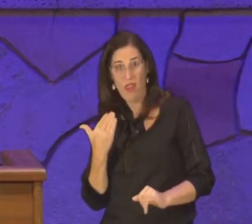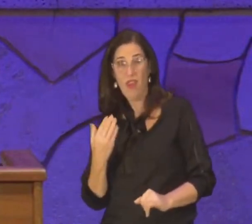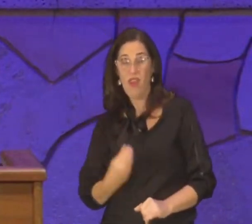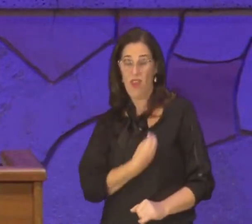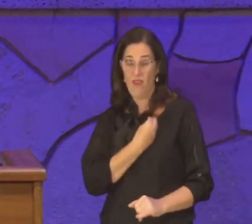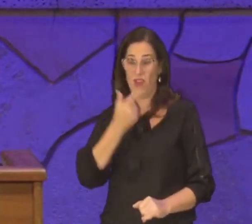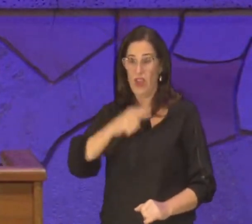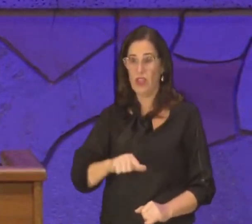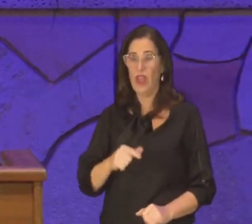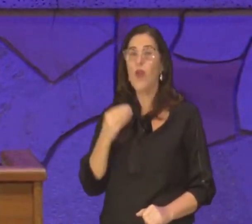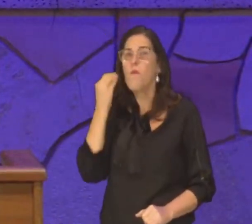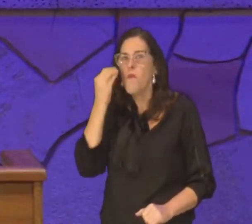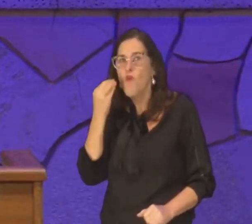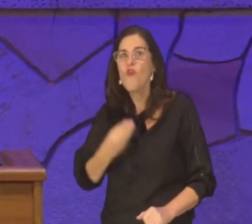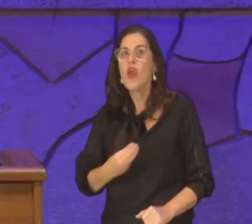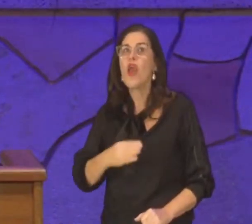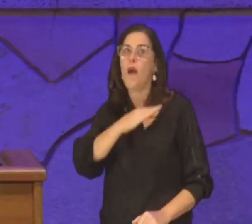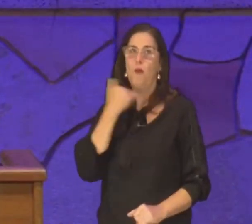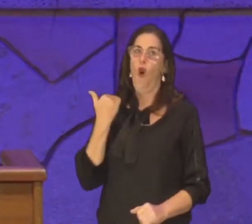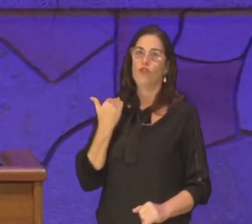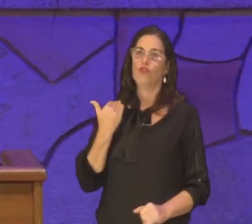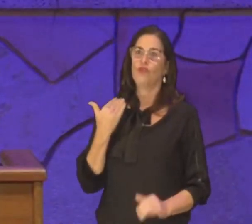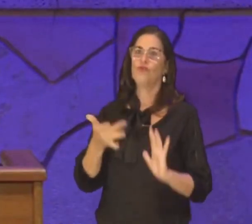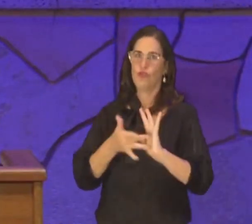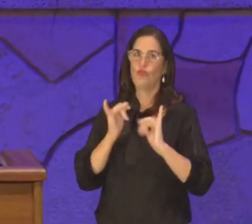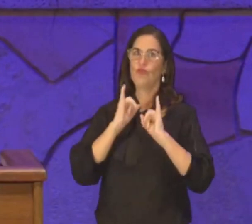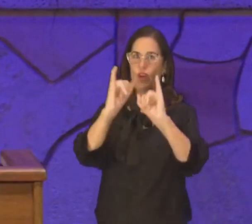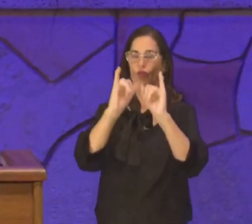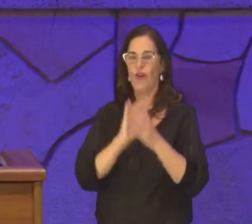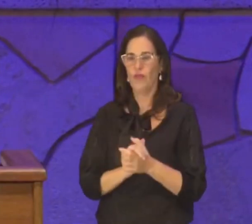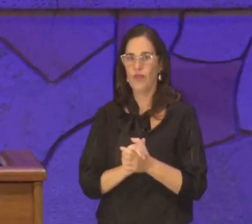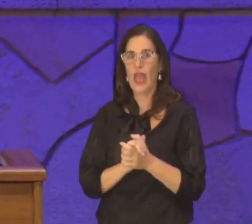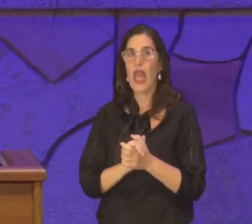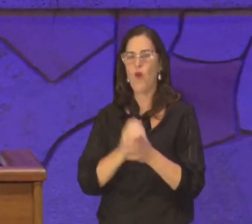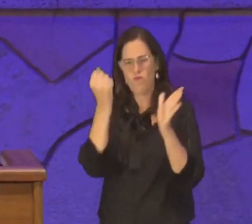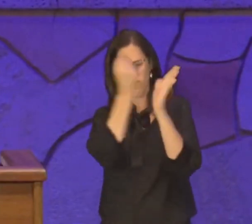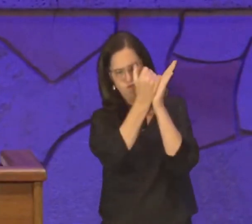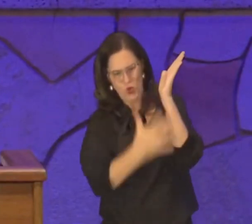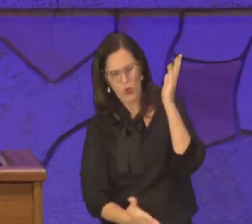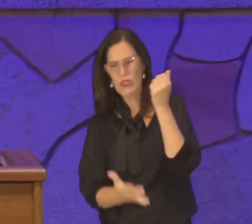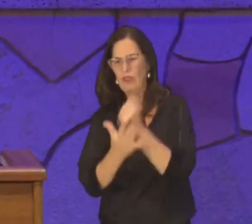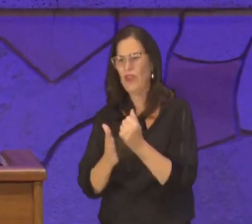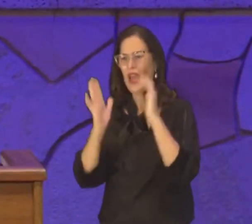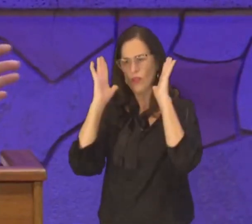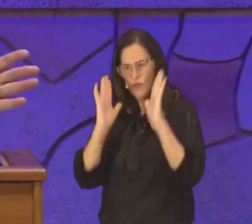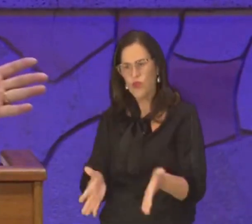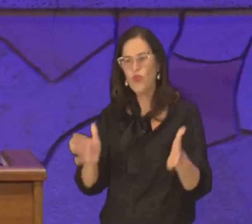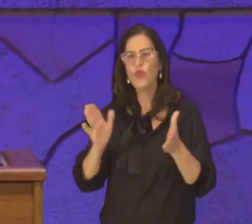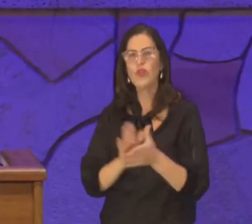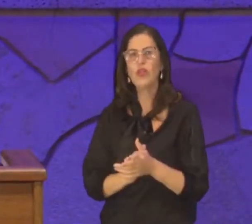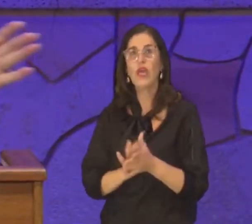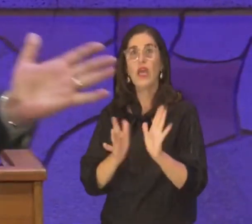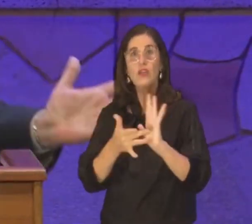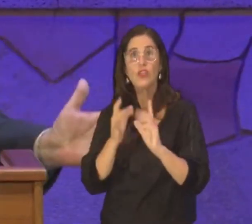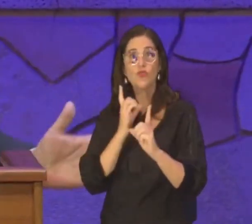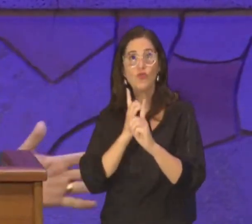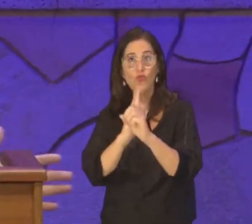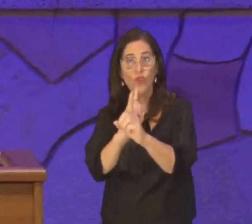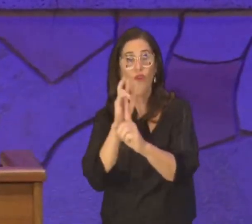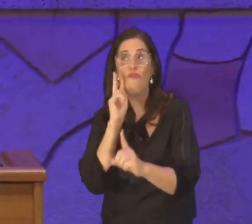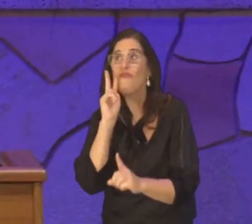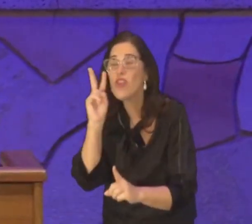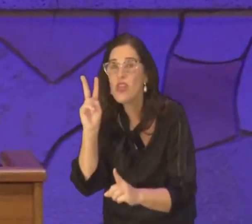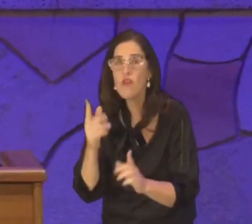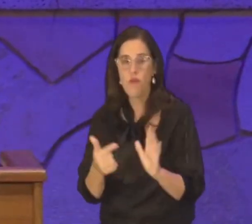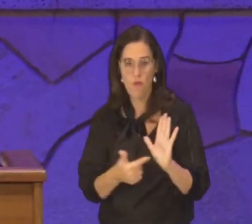eu provei da morte, eu fui crucificado. Os discípulos viram quando Jesus se apresenta